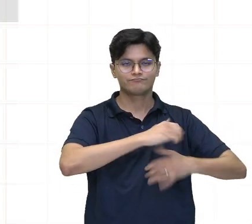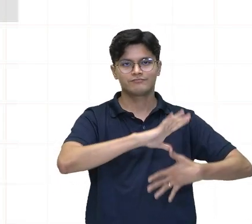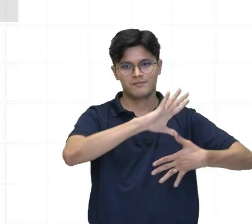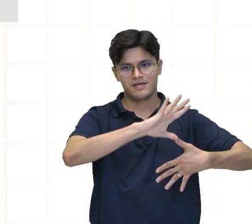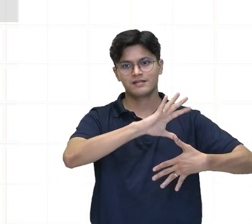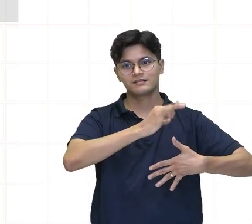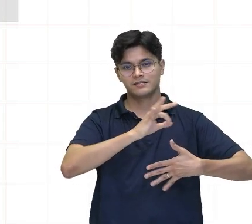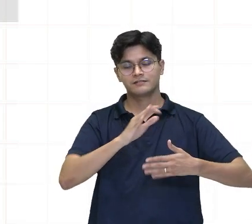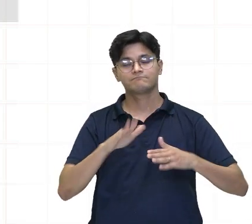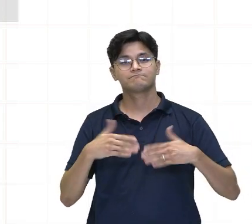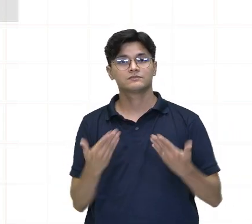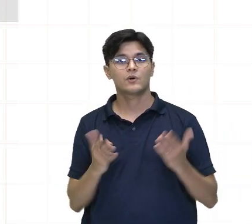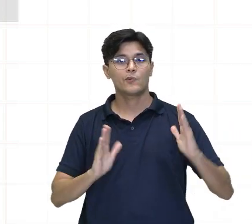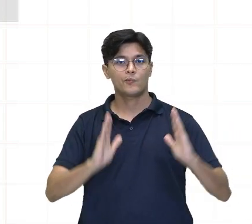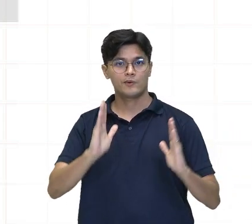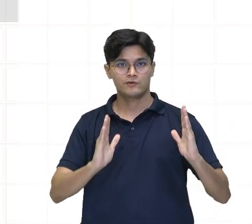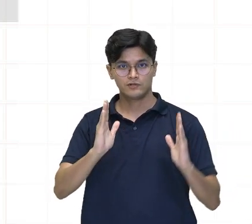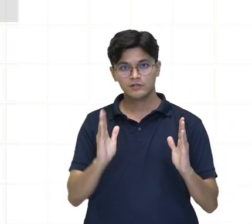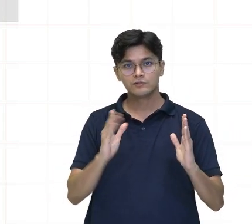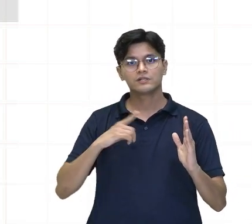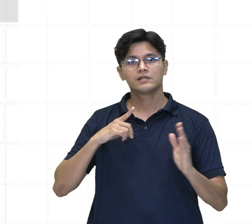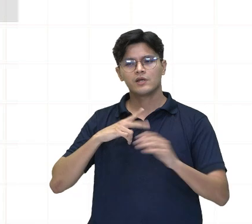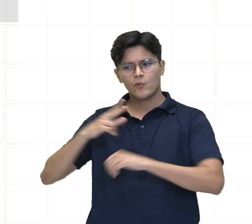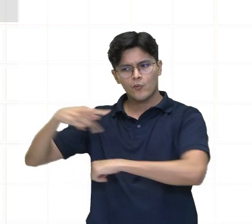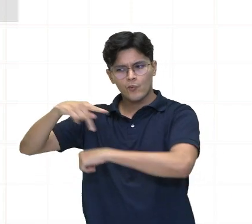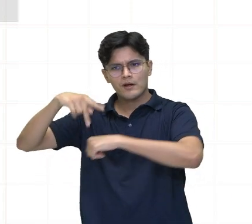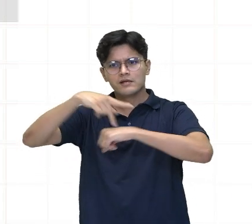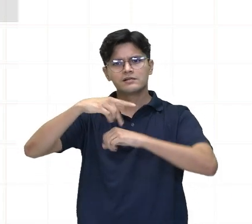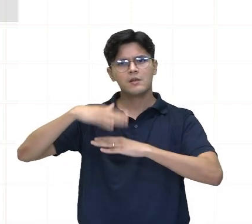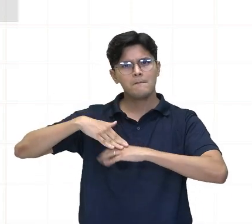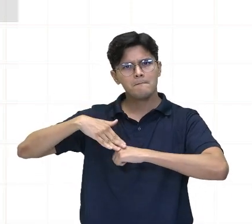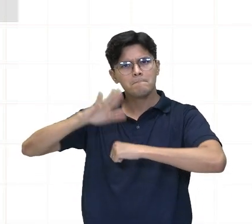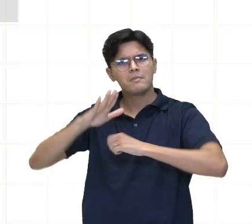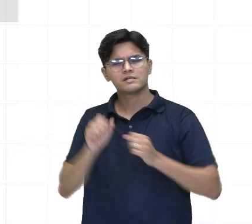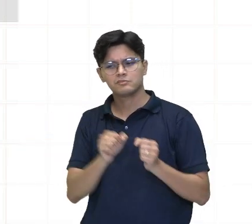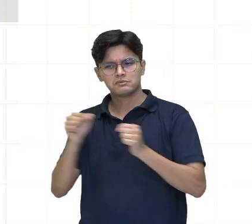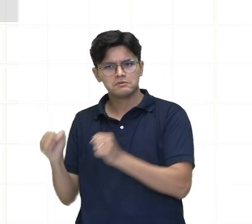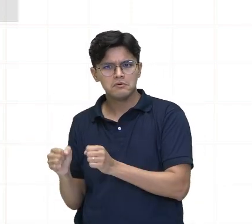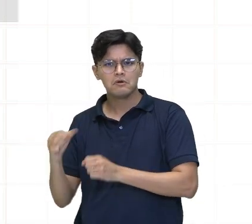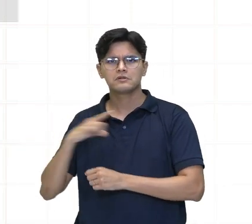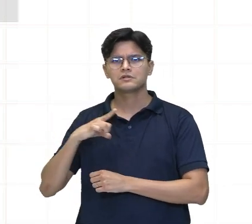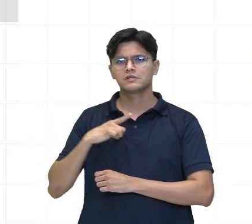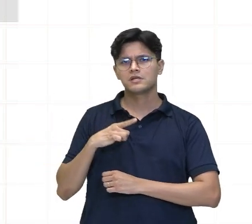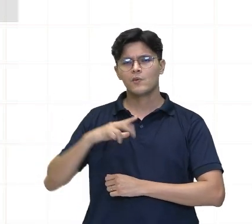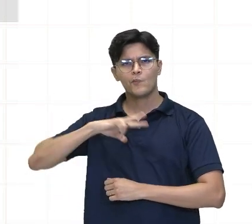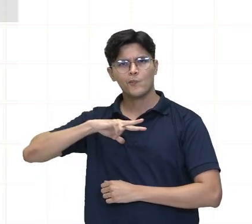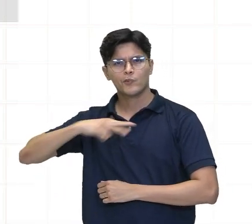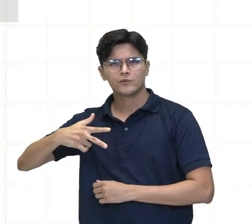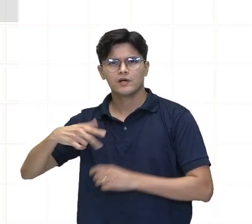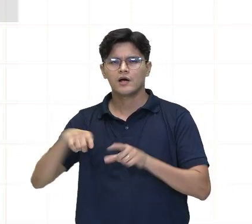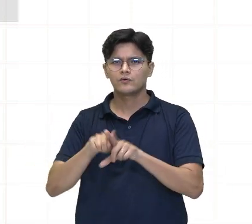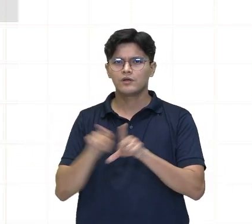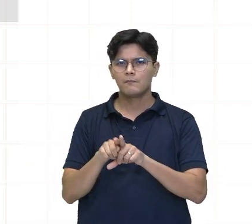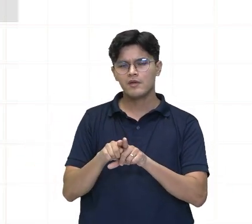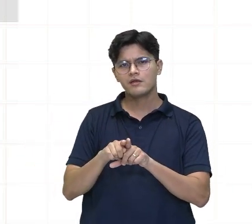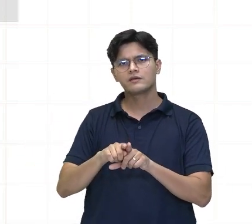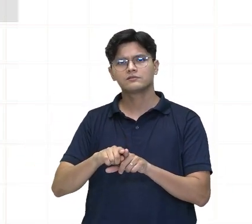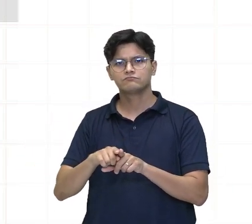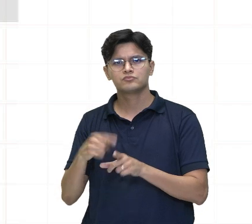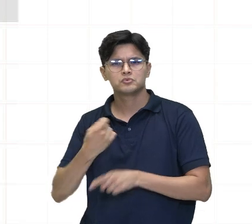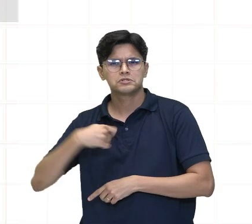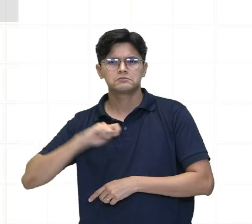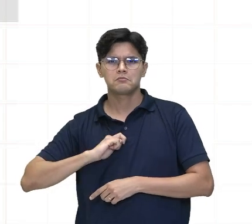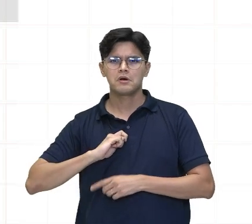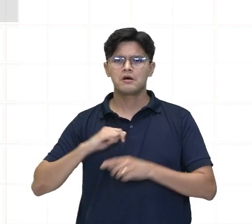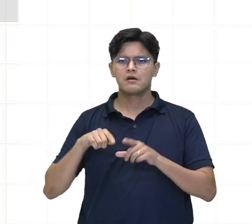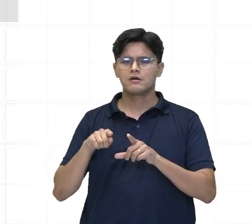as principais potências econômicas eram ali Portugal, Espanha, principalmente, certo? E eles realizavam ali